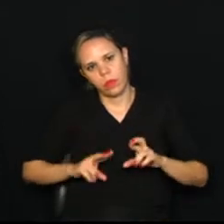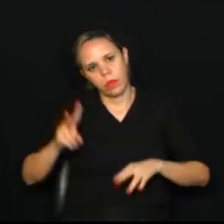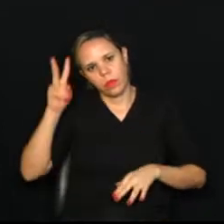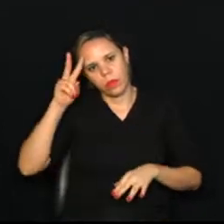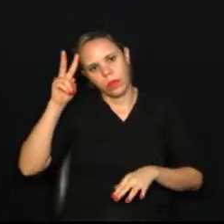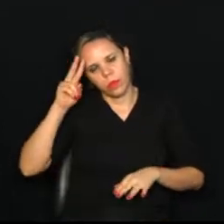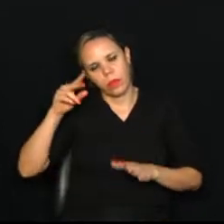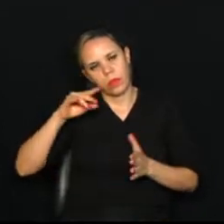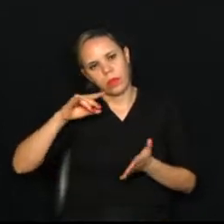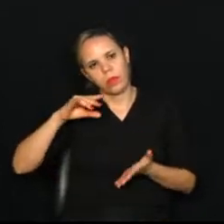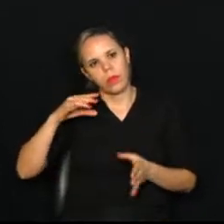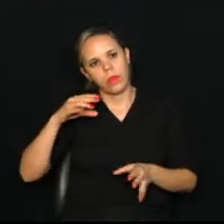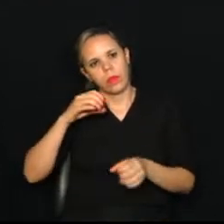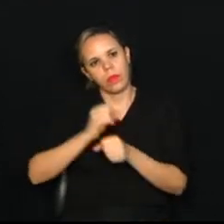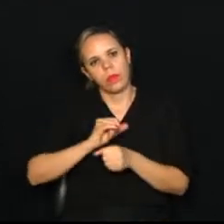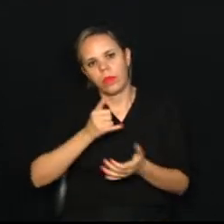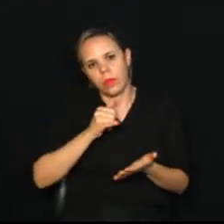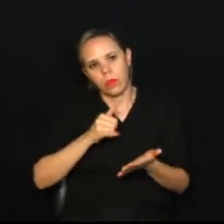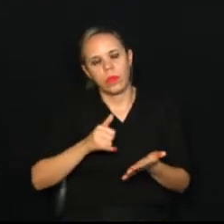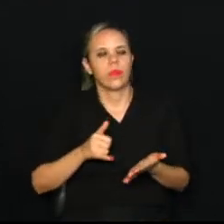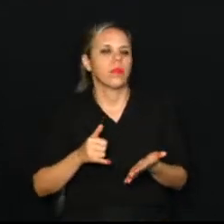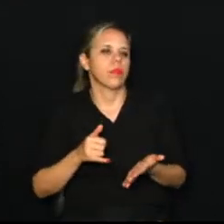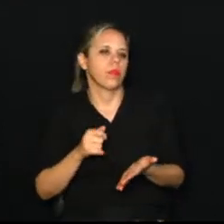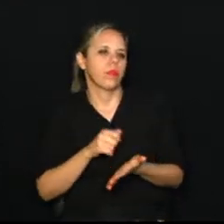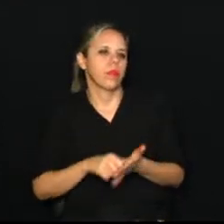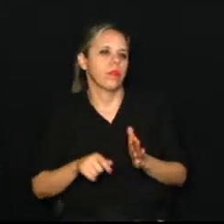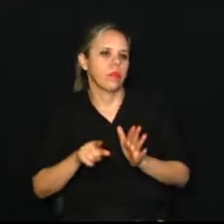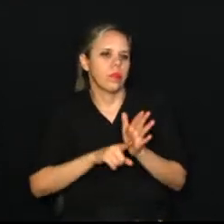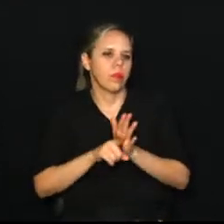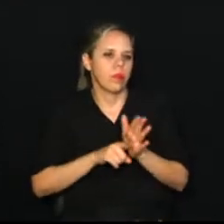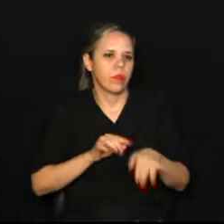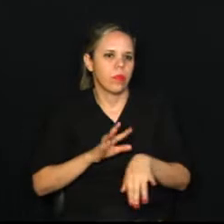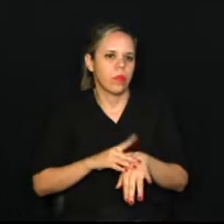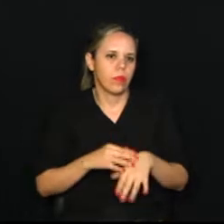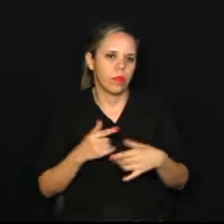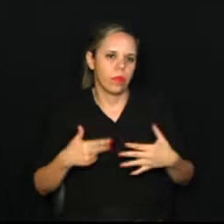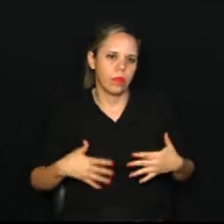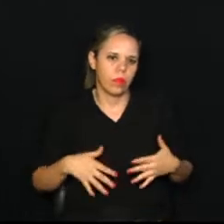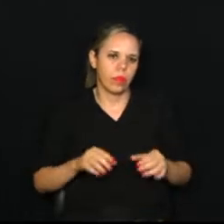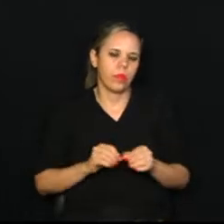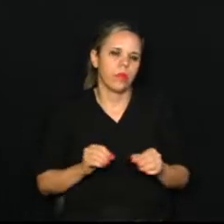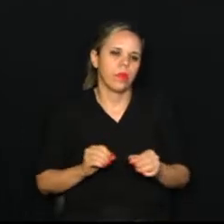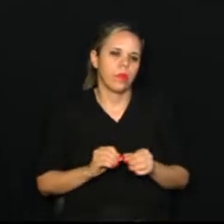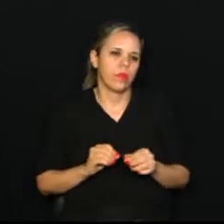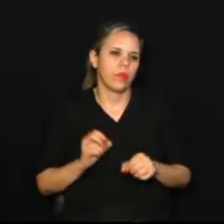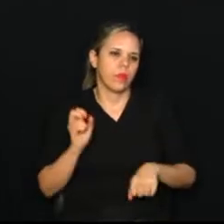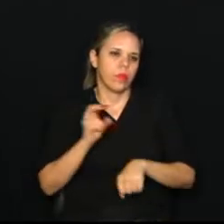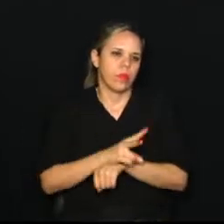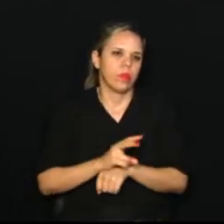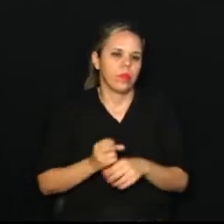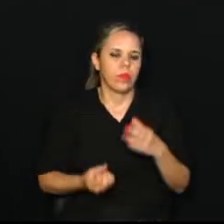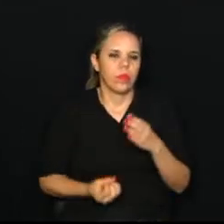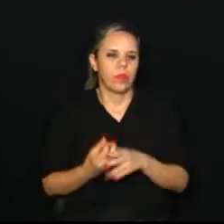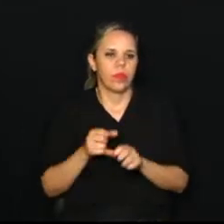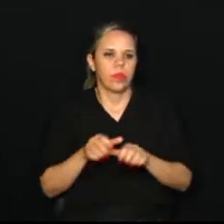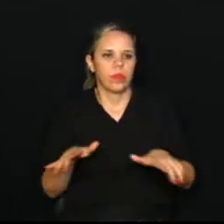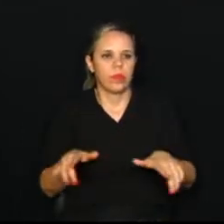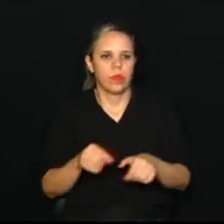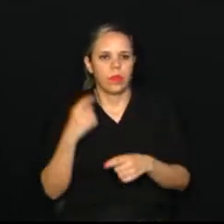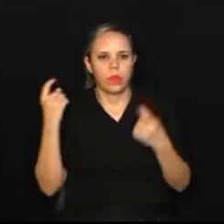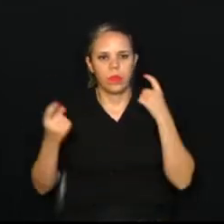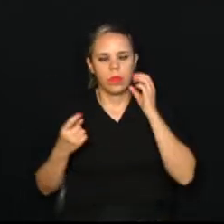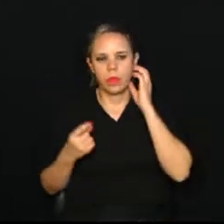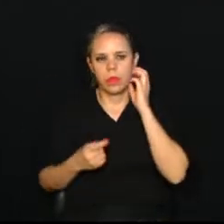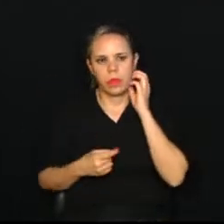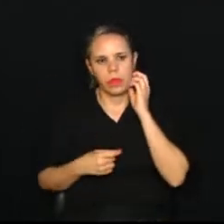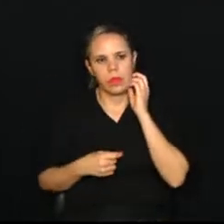de prontuários eletrônicos, mapeamento de doenças, sobretudo as viroses que tanto preocupam aí